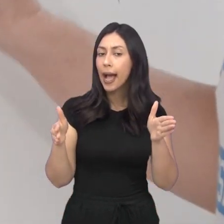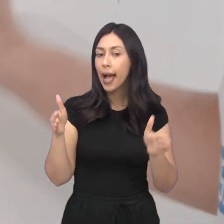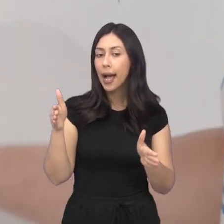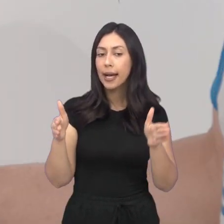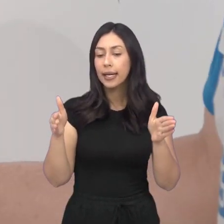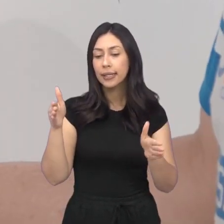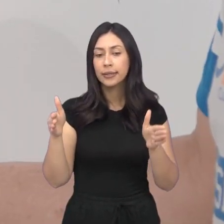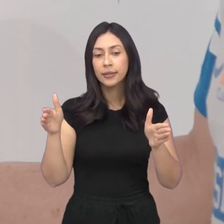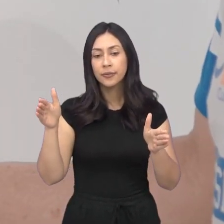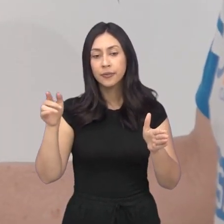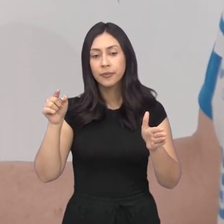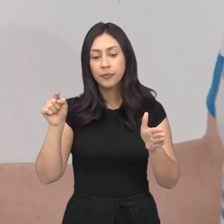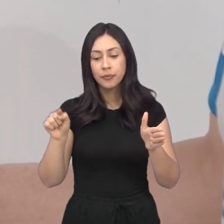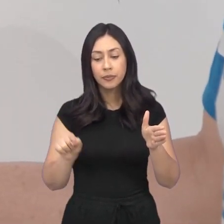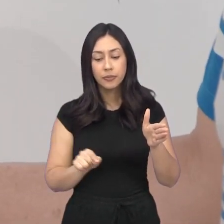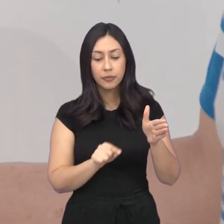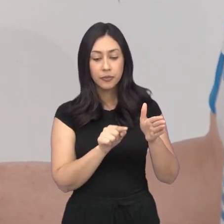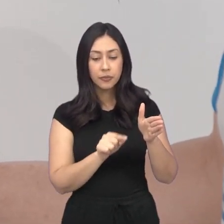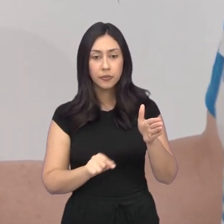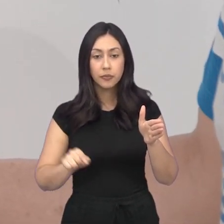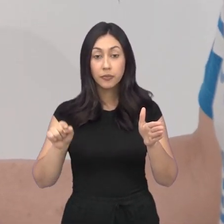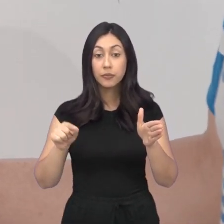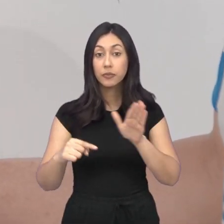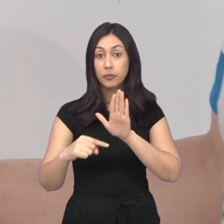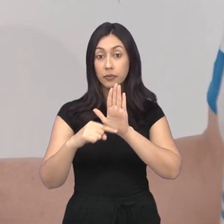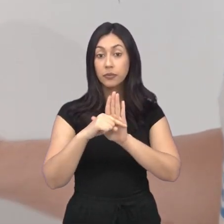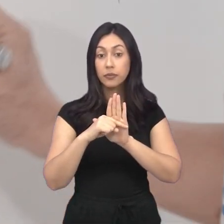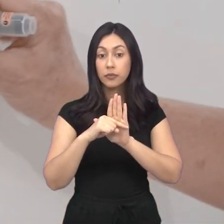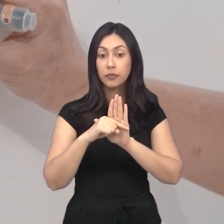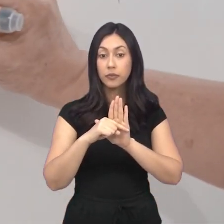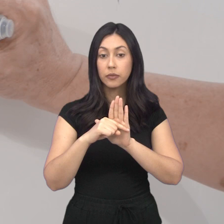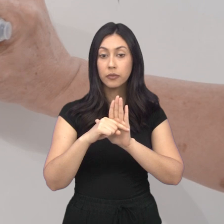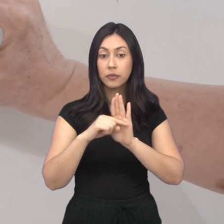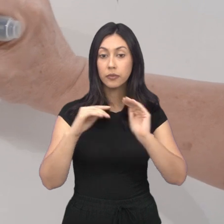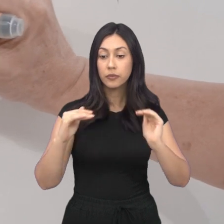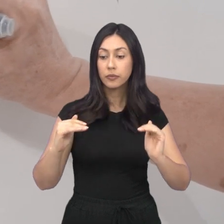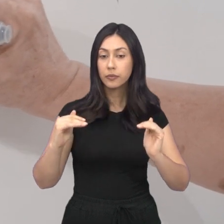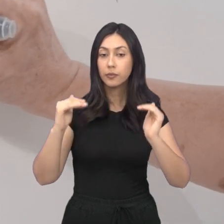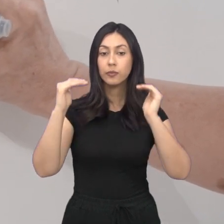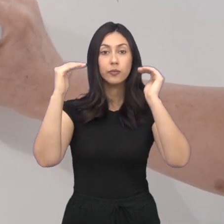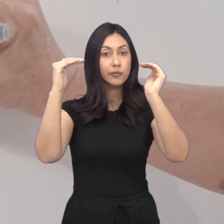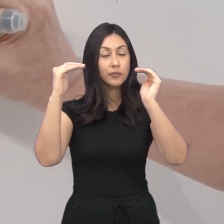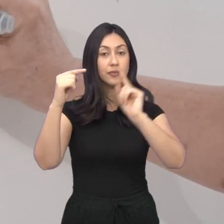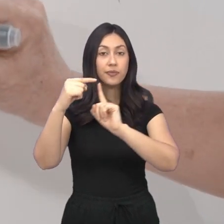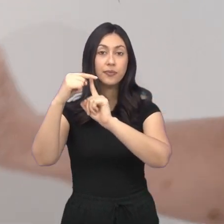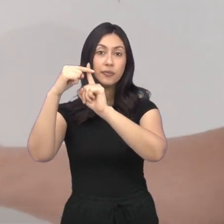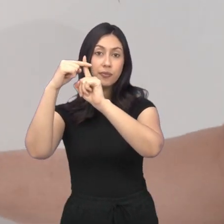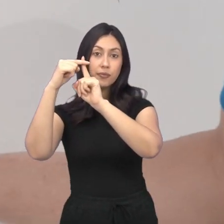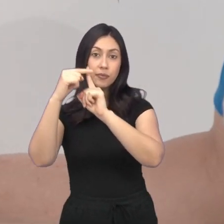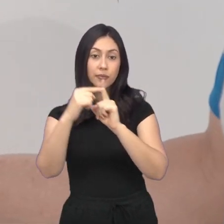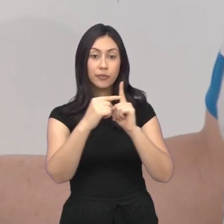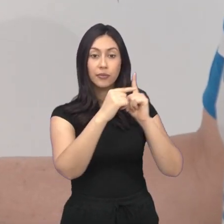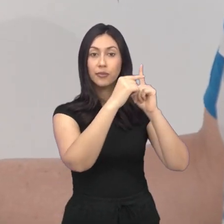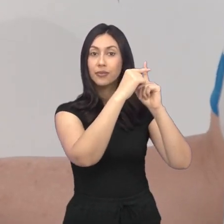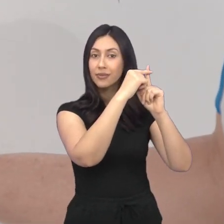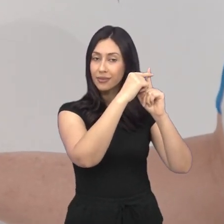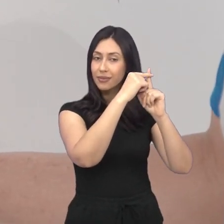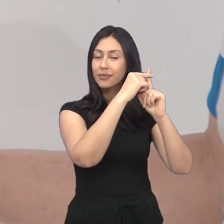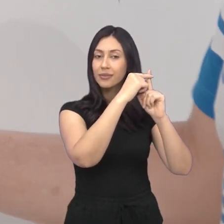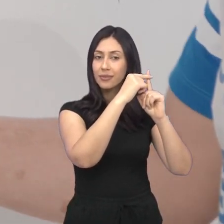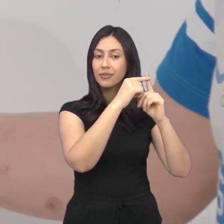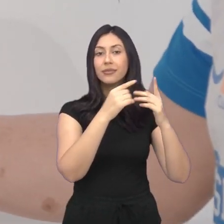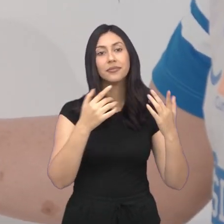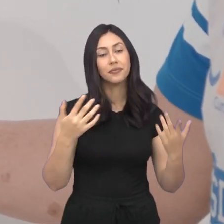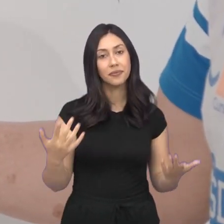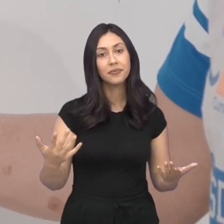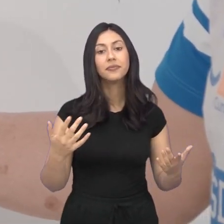função aqui assume valores negativos. E fora das raízes, ela assume